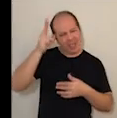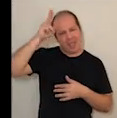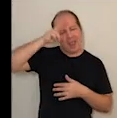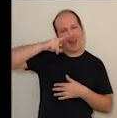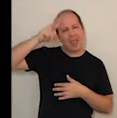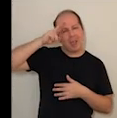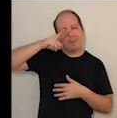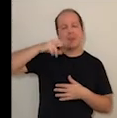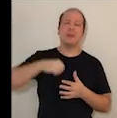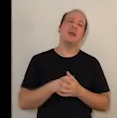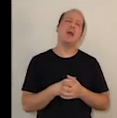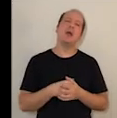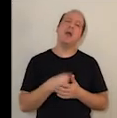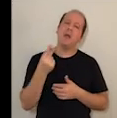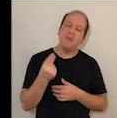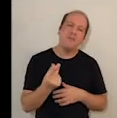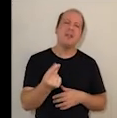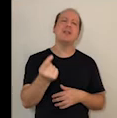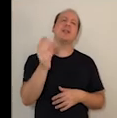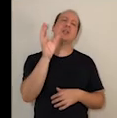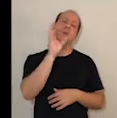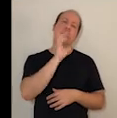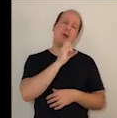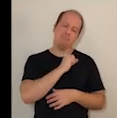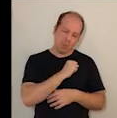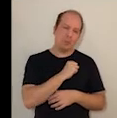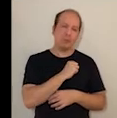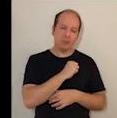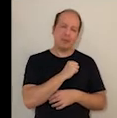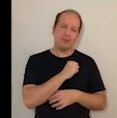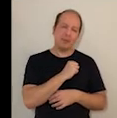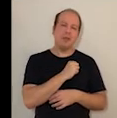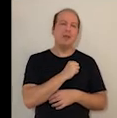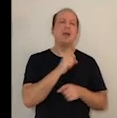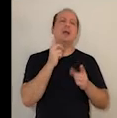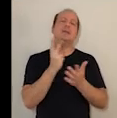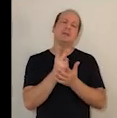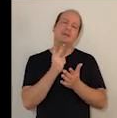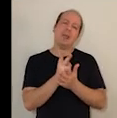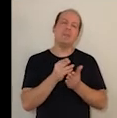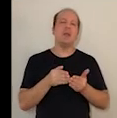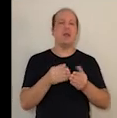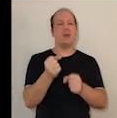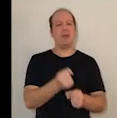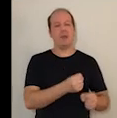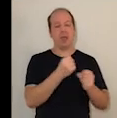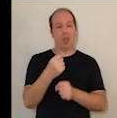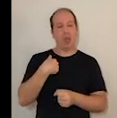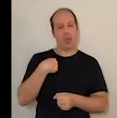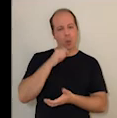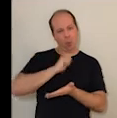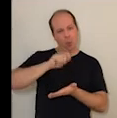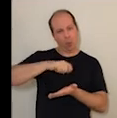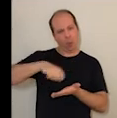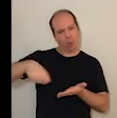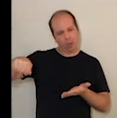se lembrem sempre do infinito amor que lhes tenho. redigido em Veneza, assinado do